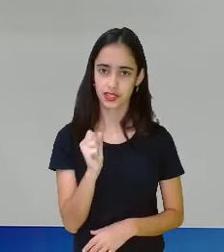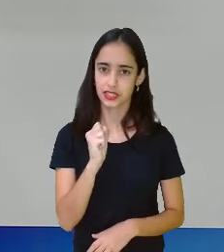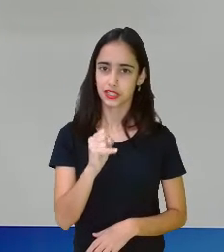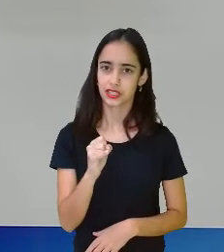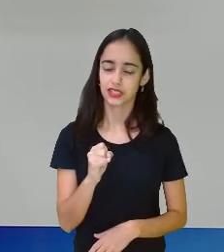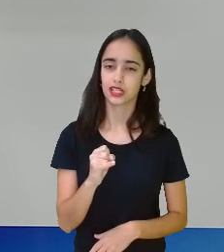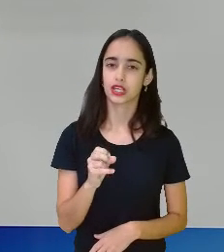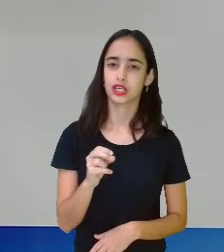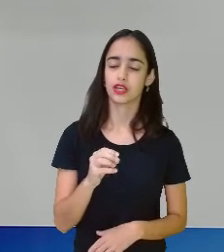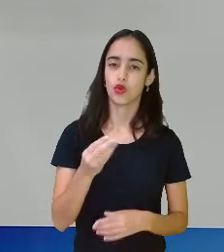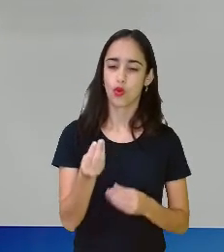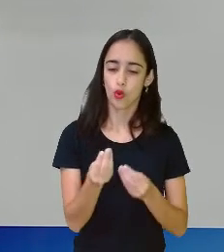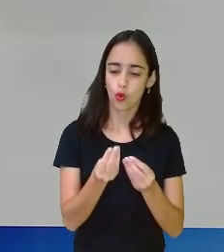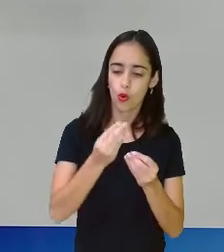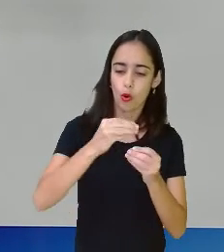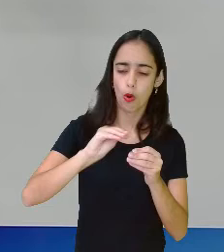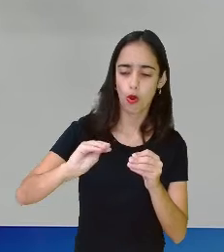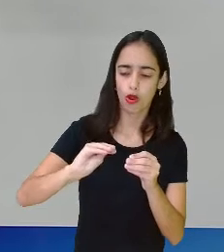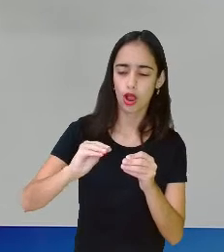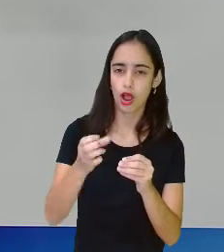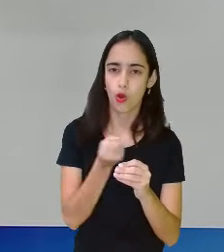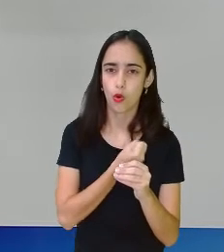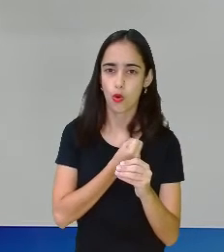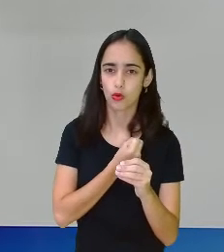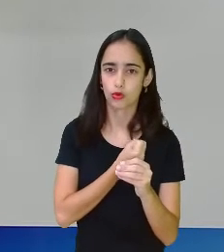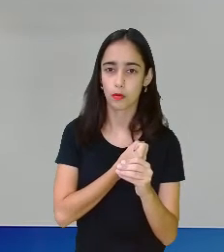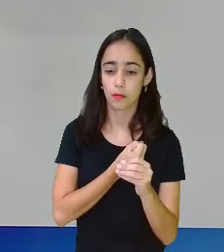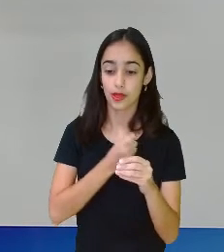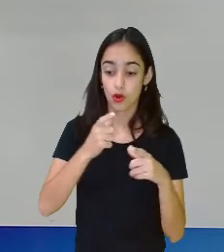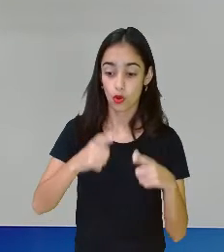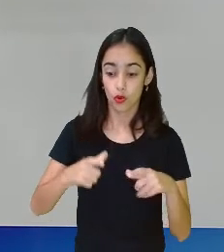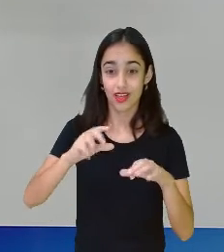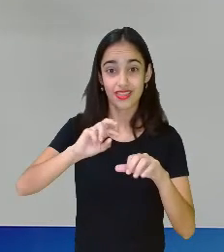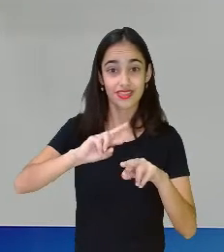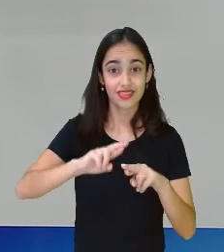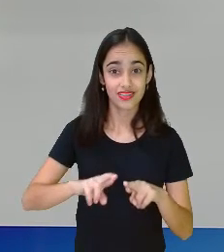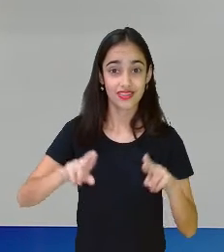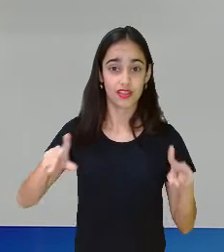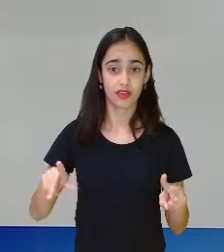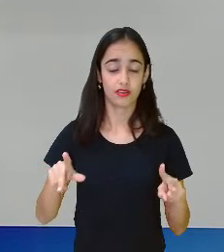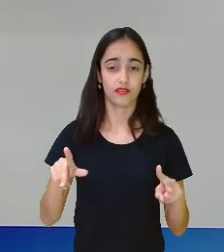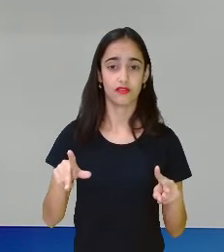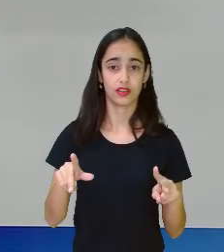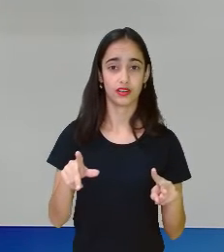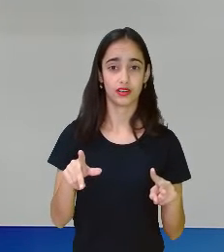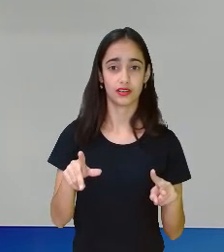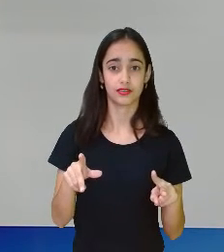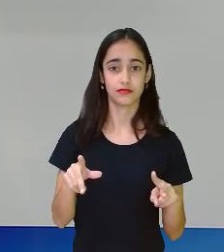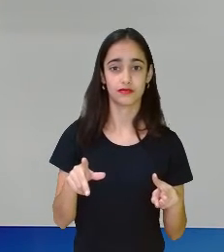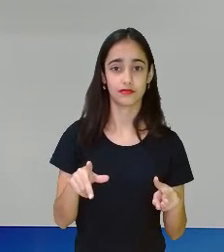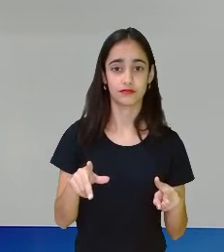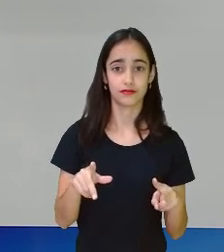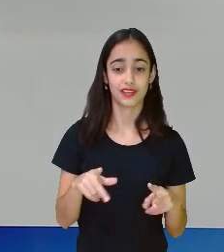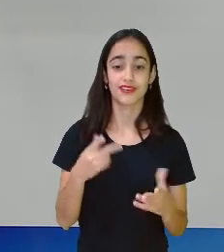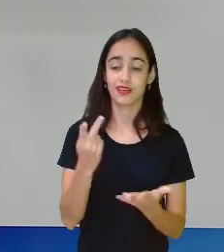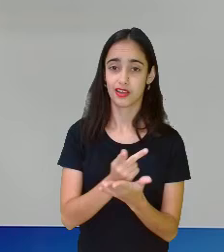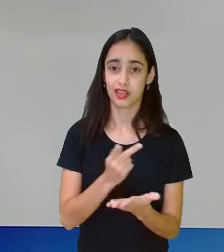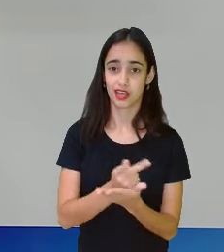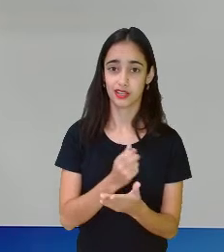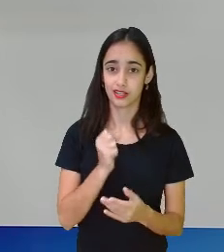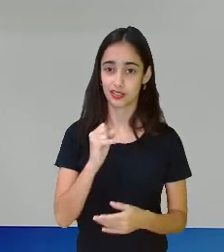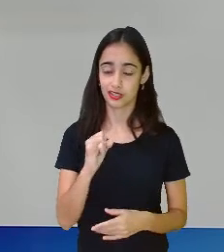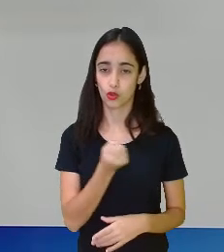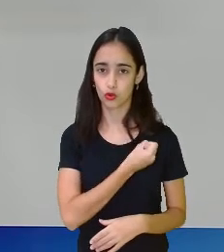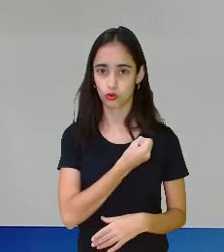eu comprometo o resultado. Se o meu número vale unidade, eu preciso colocar na casa da unidade.